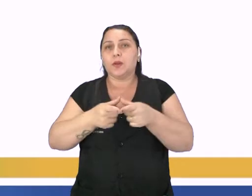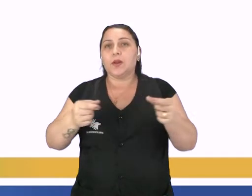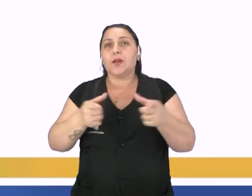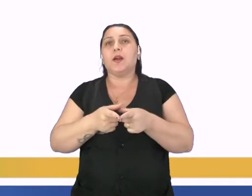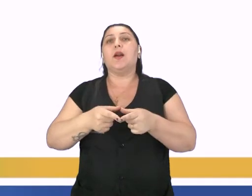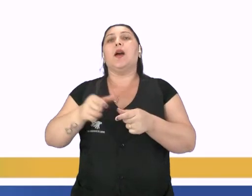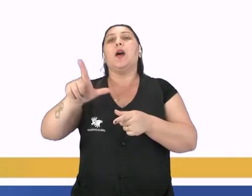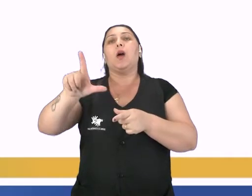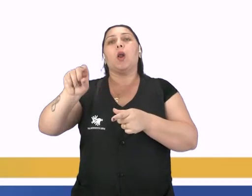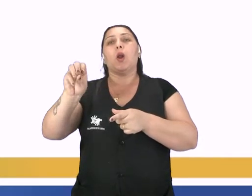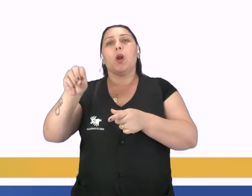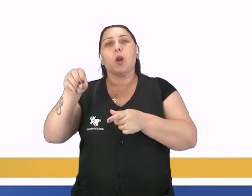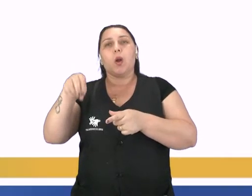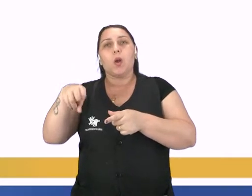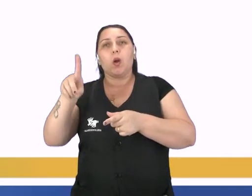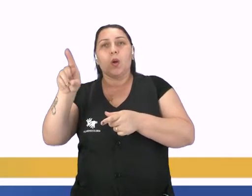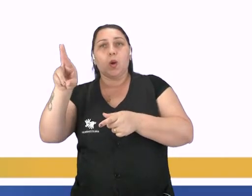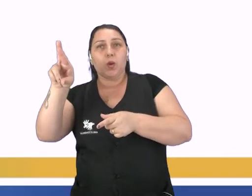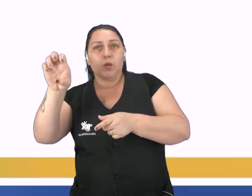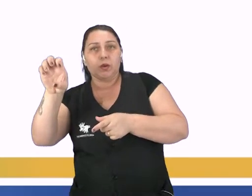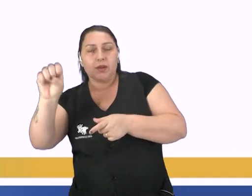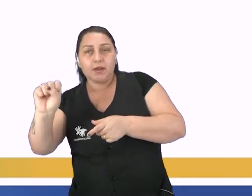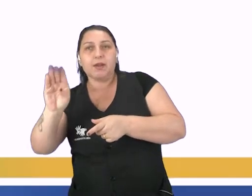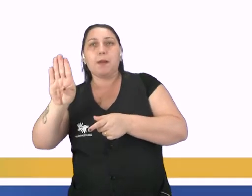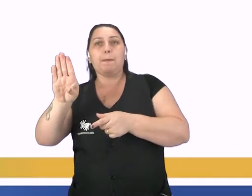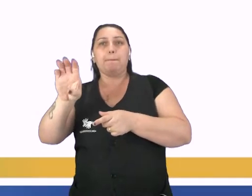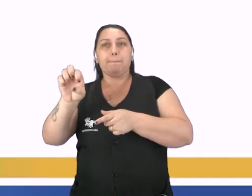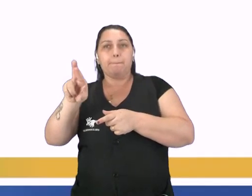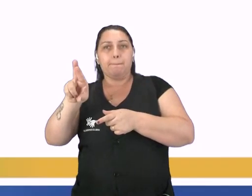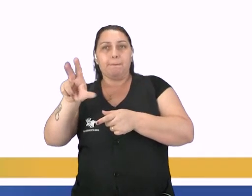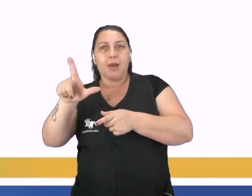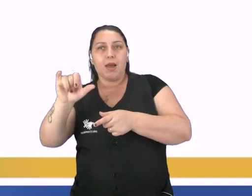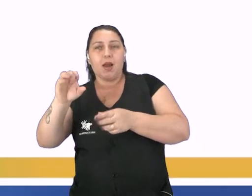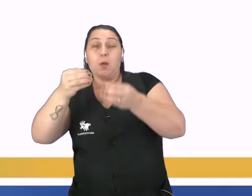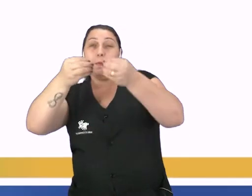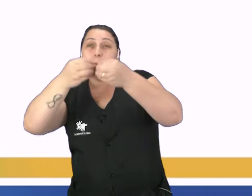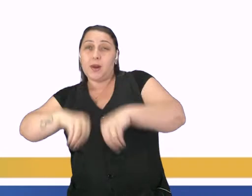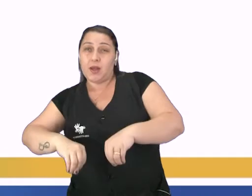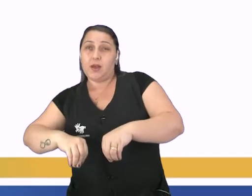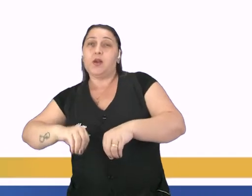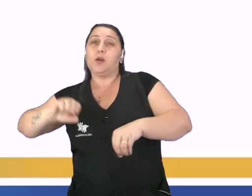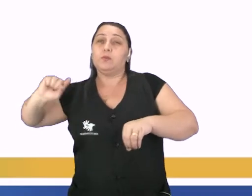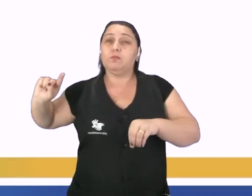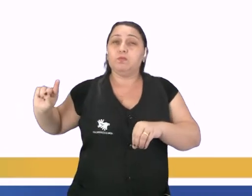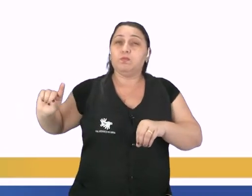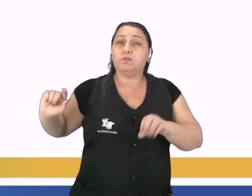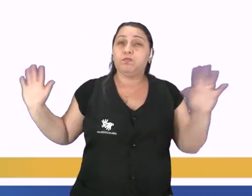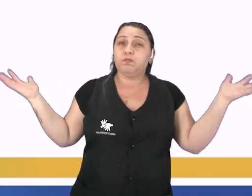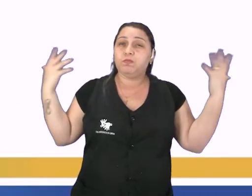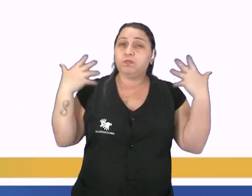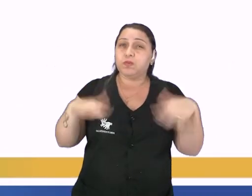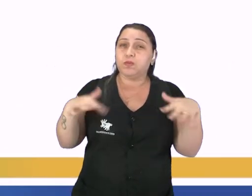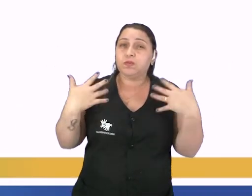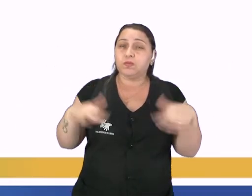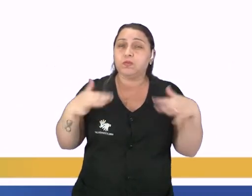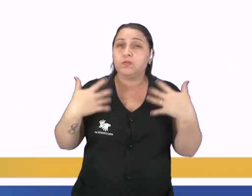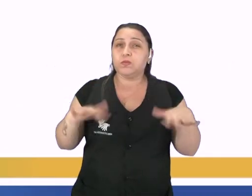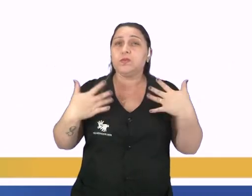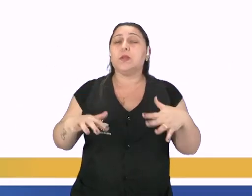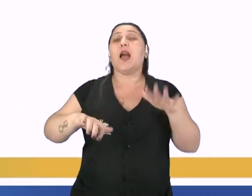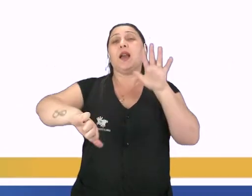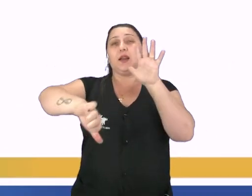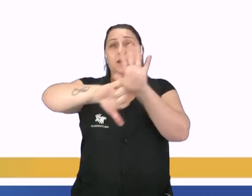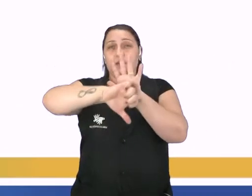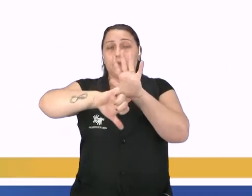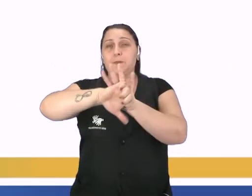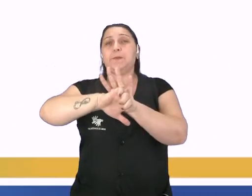na sequência. O prejuízo foi milionário e sem precedentes históricos. Na sequência, estoura a crise